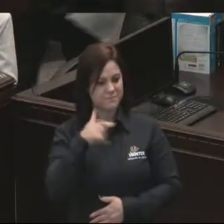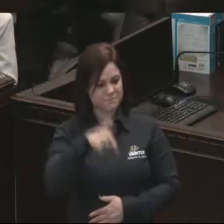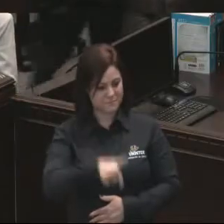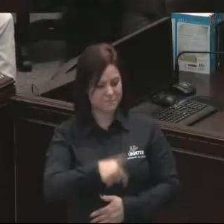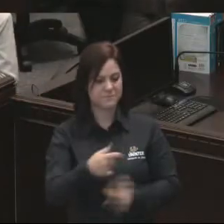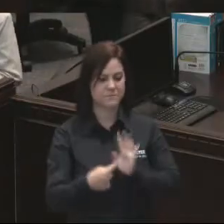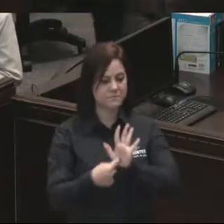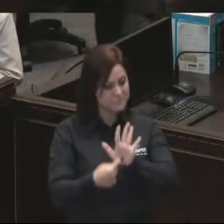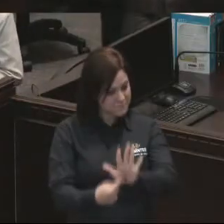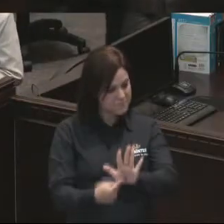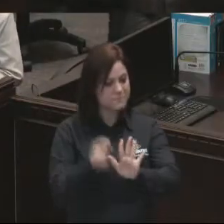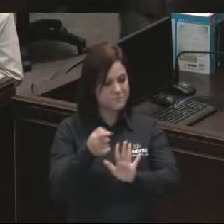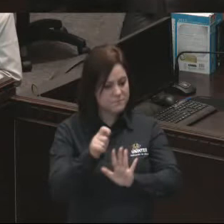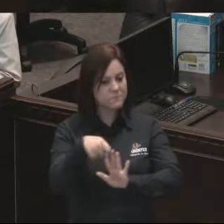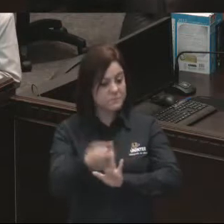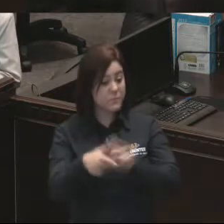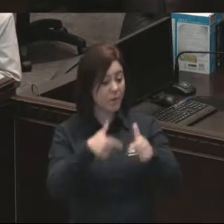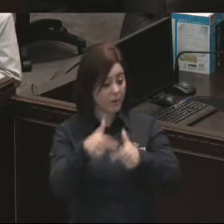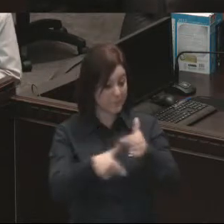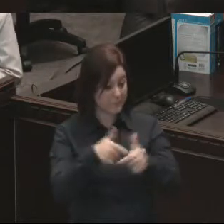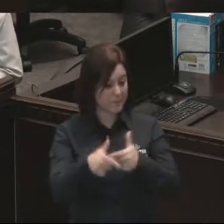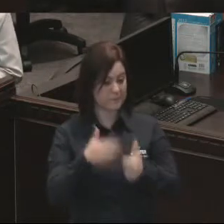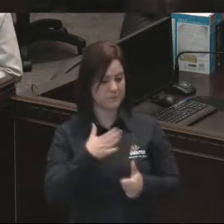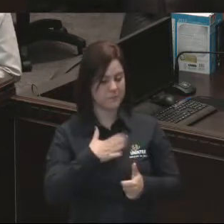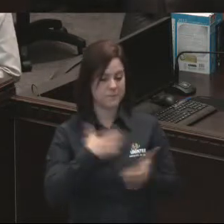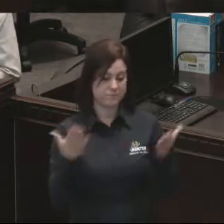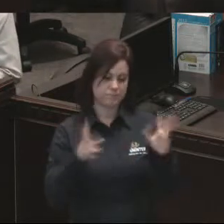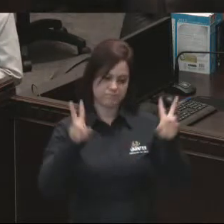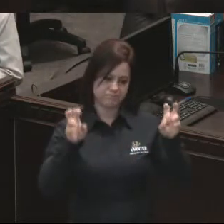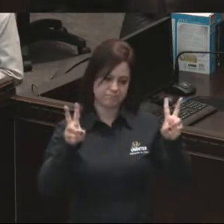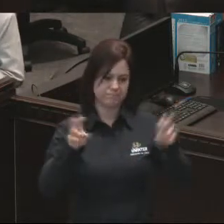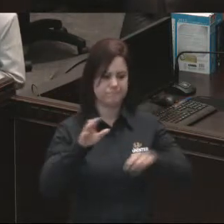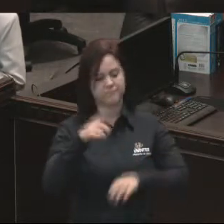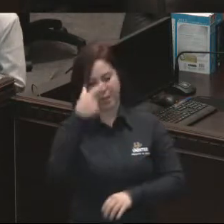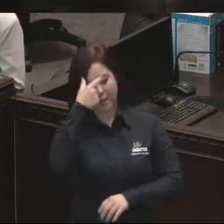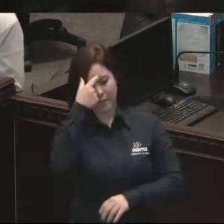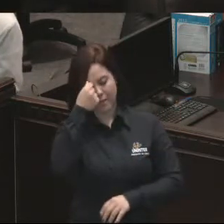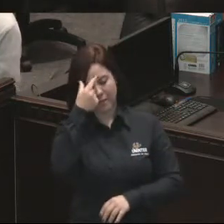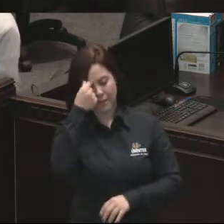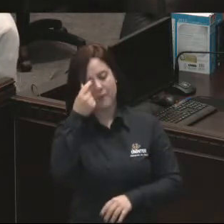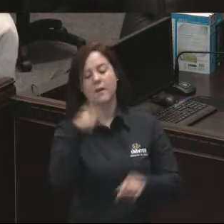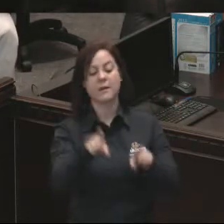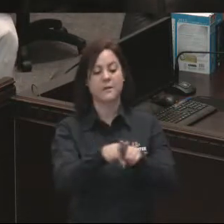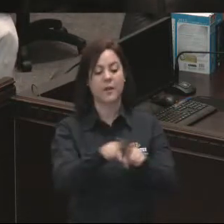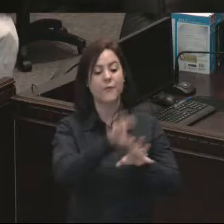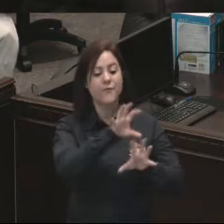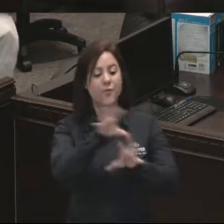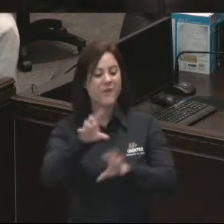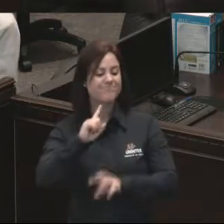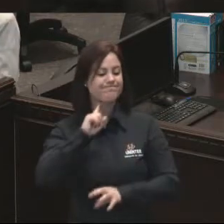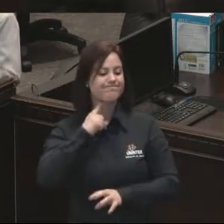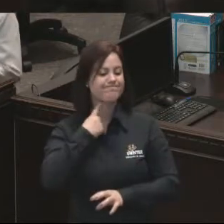Apresentando um pouquinho do nosso trabalho, né, um pouco mais acadêmico, e sobre o impacto, então, dos poluentes